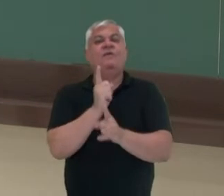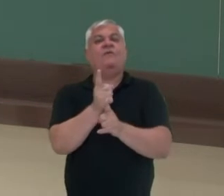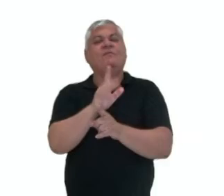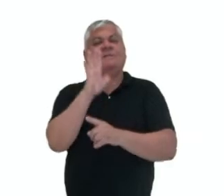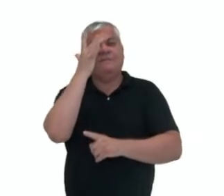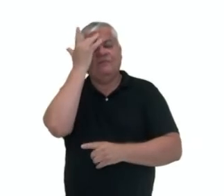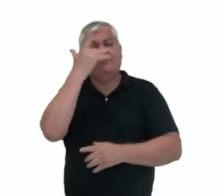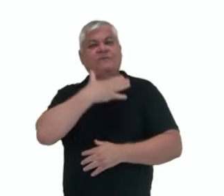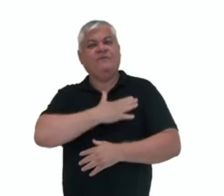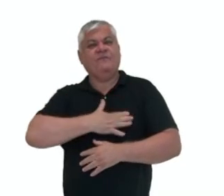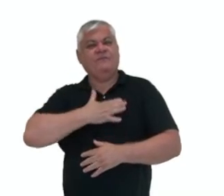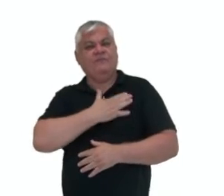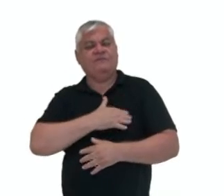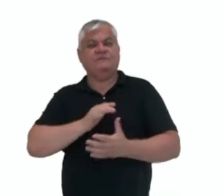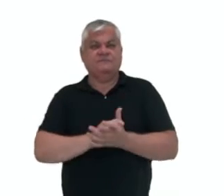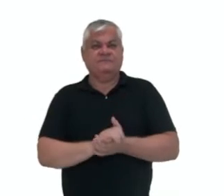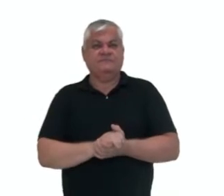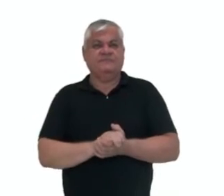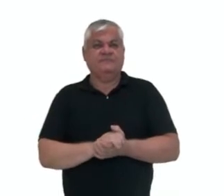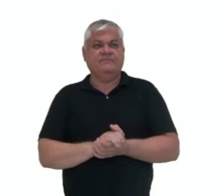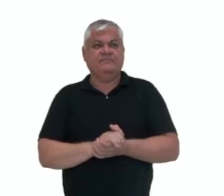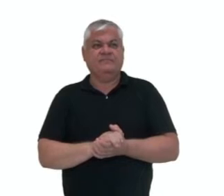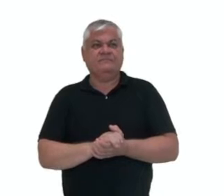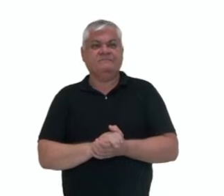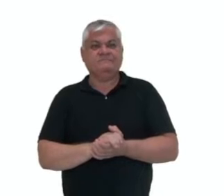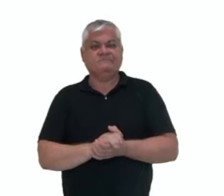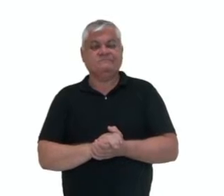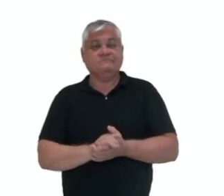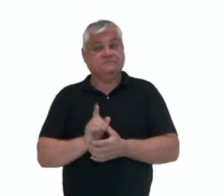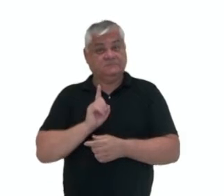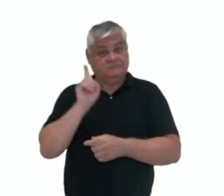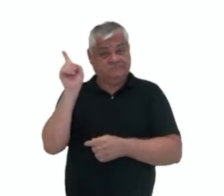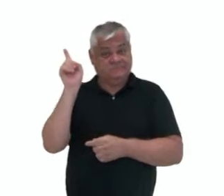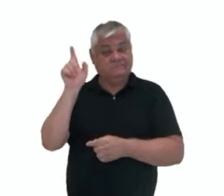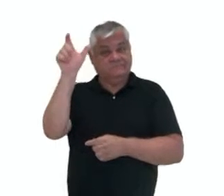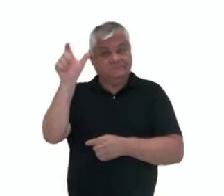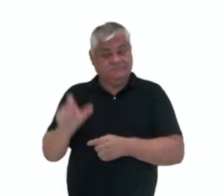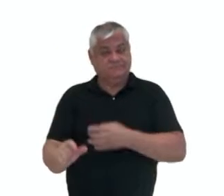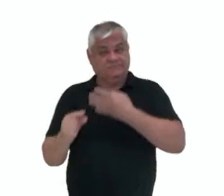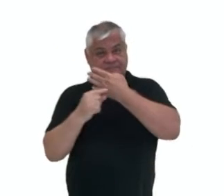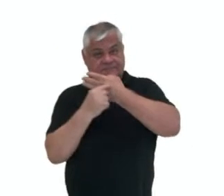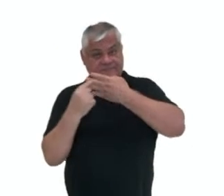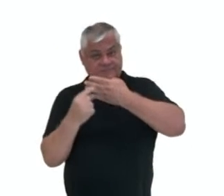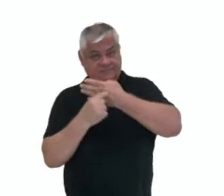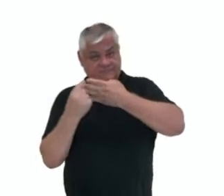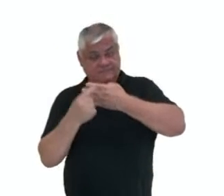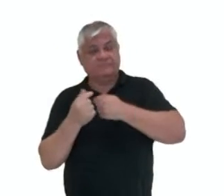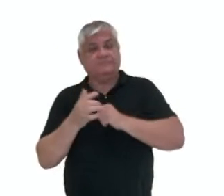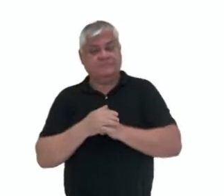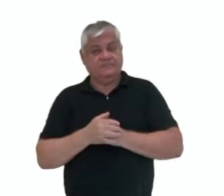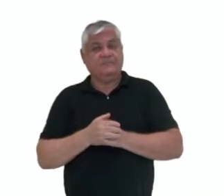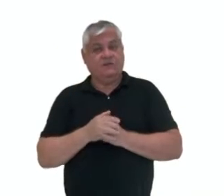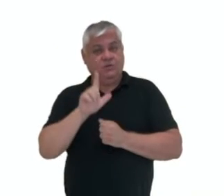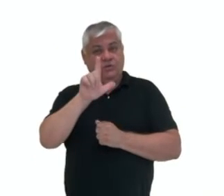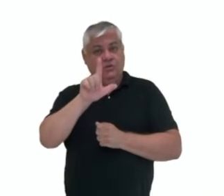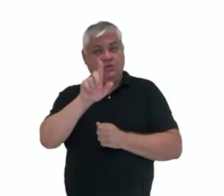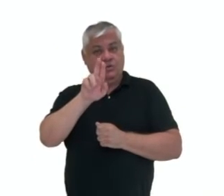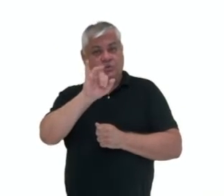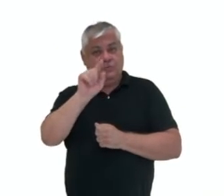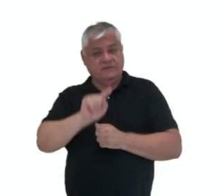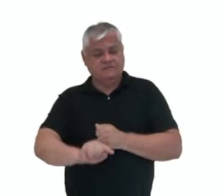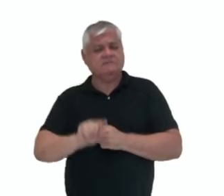entusiastas. Com isso, esse cidadão, ou seja, o editor Luiz Schwab,